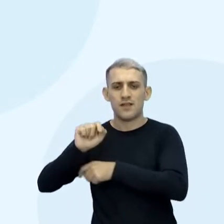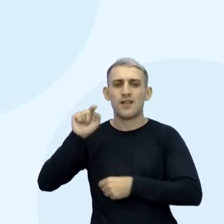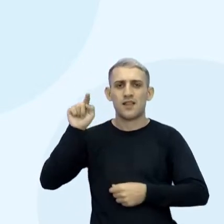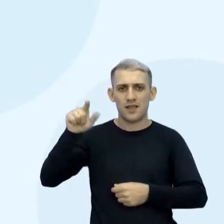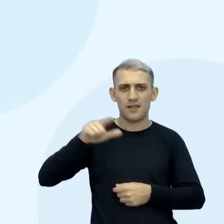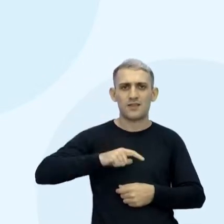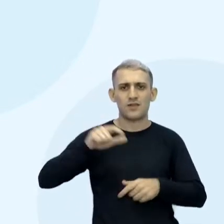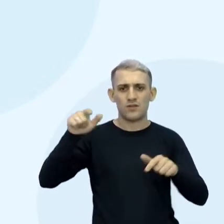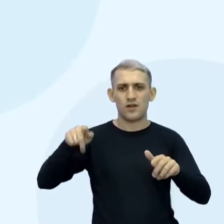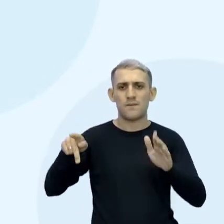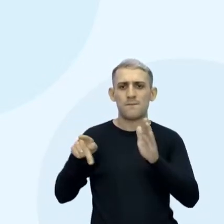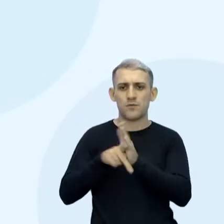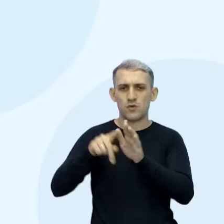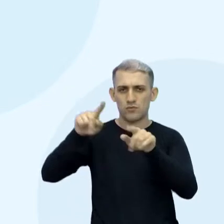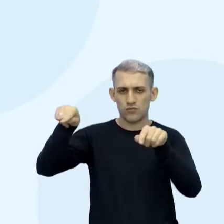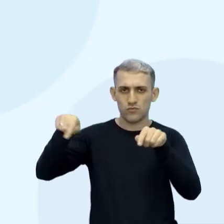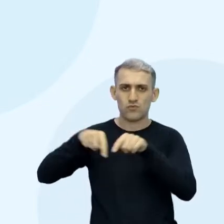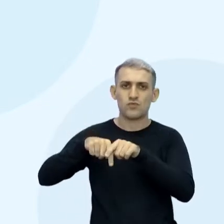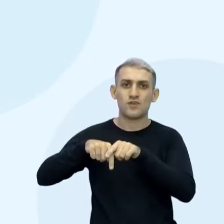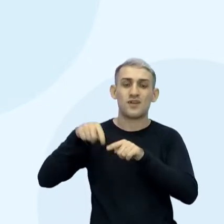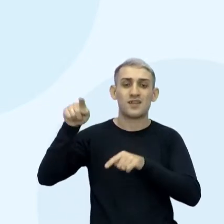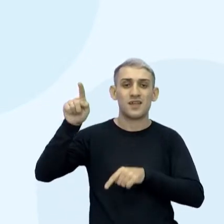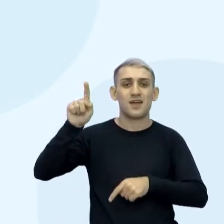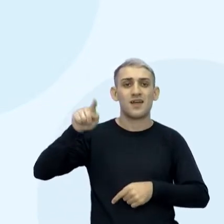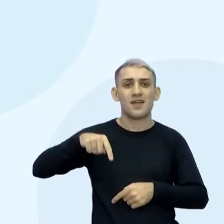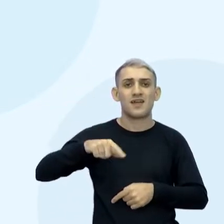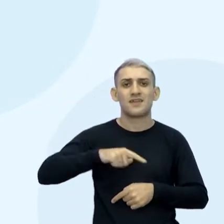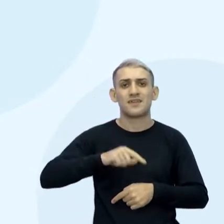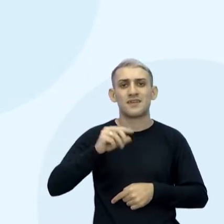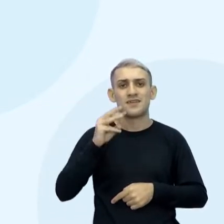construído o estádio. Essa capital está a